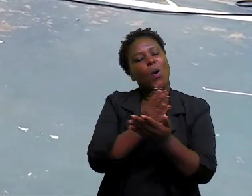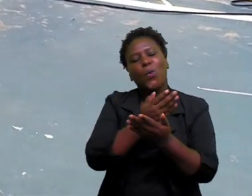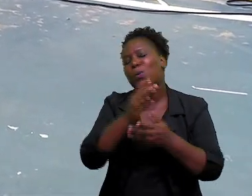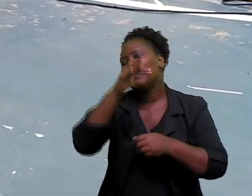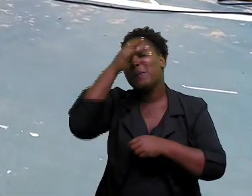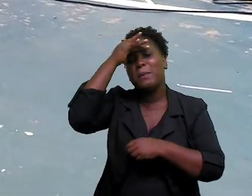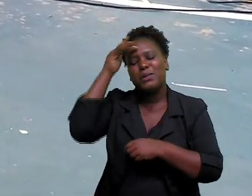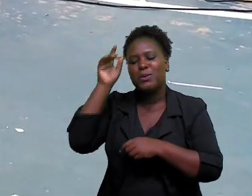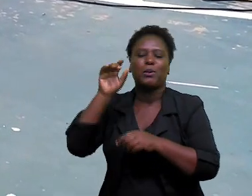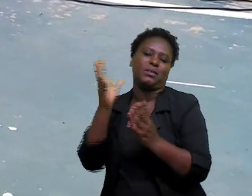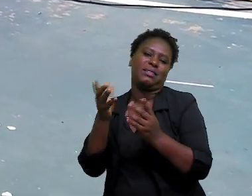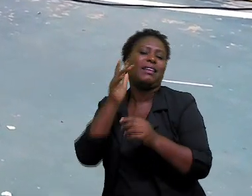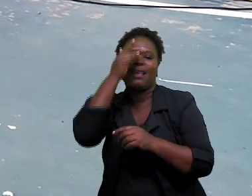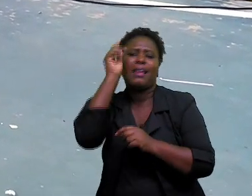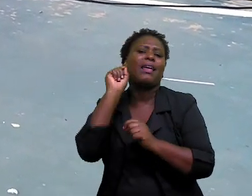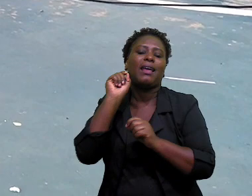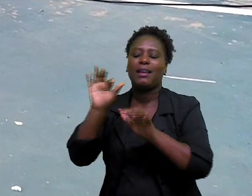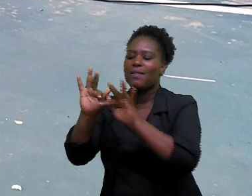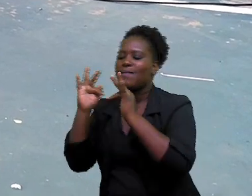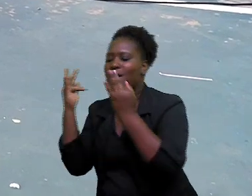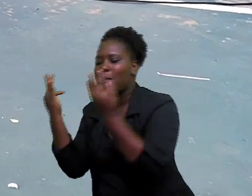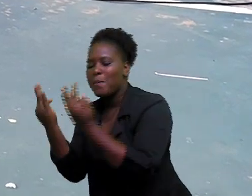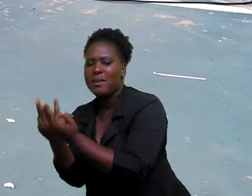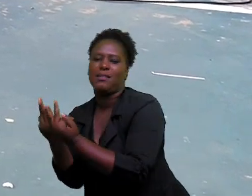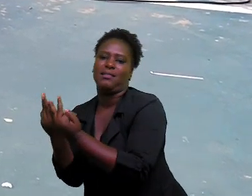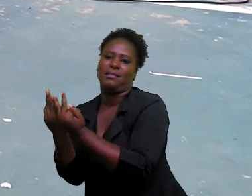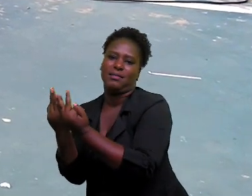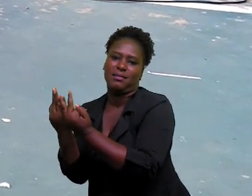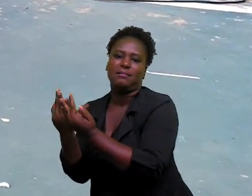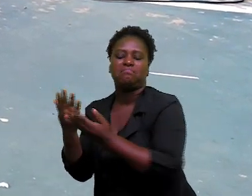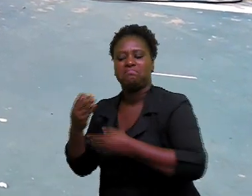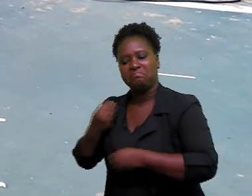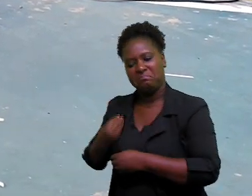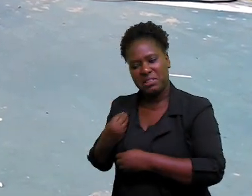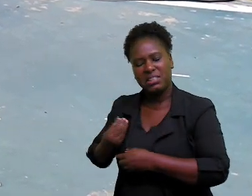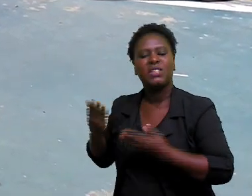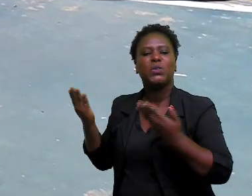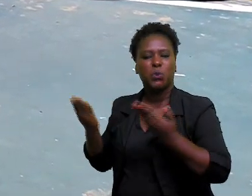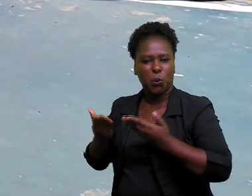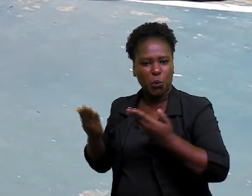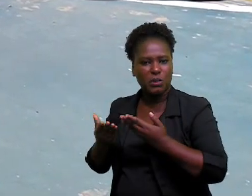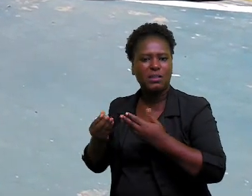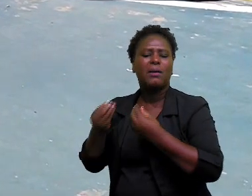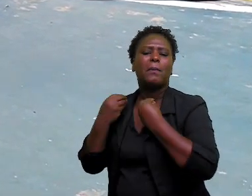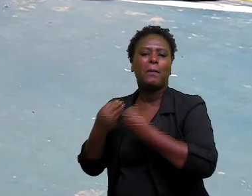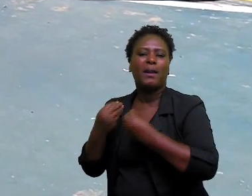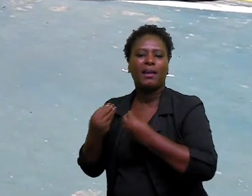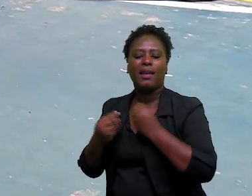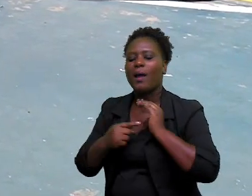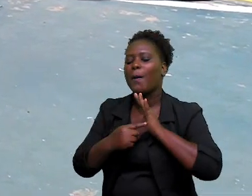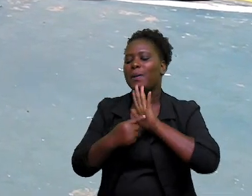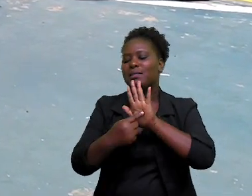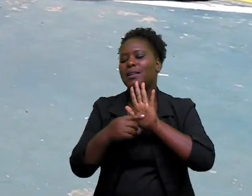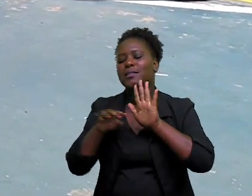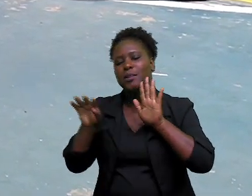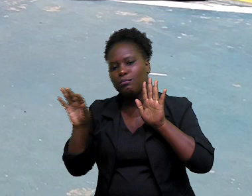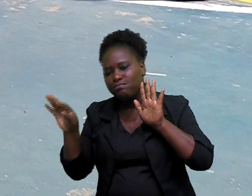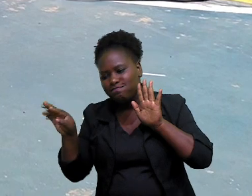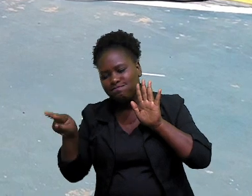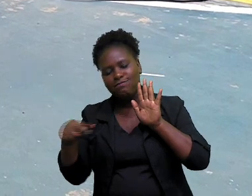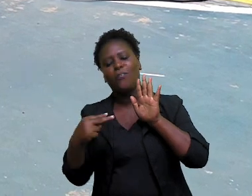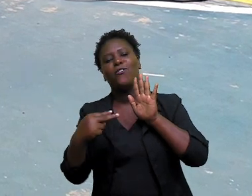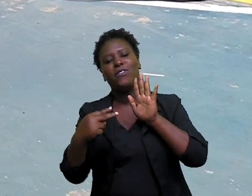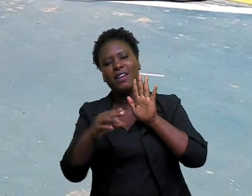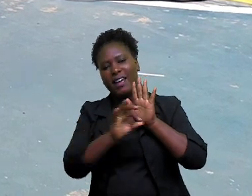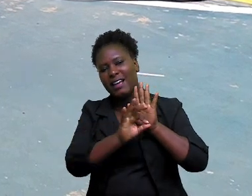familiares que estão aqui presentes para poder prestigiar as nossas crianças e os